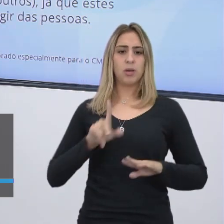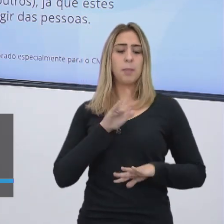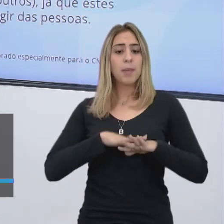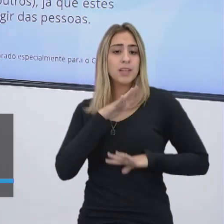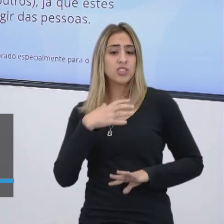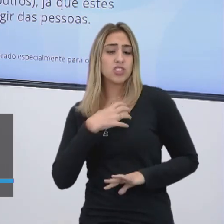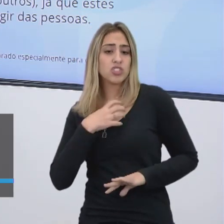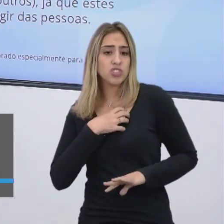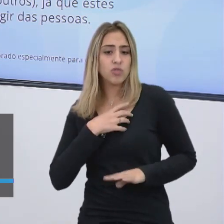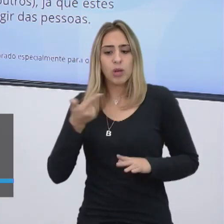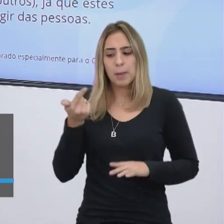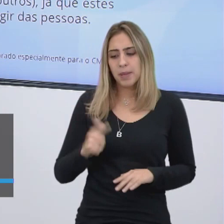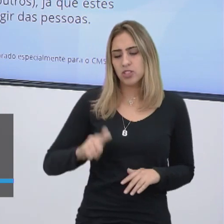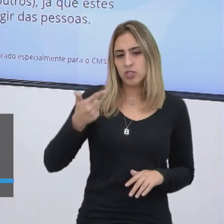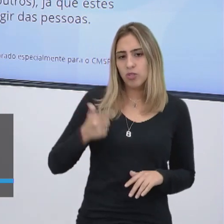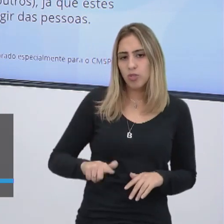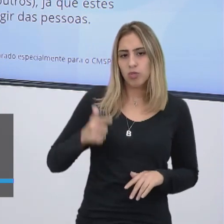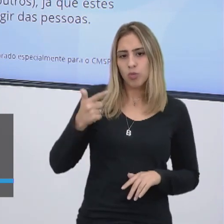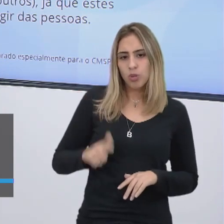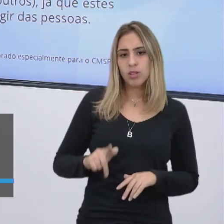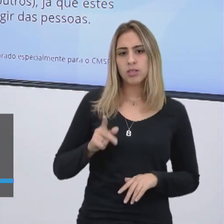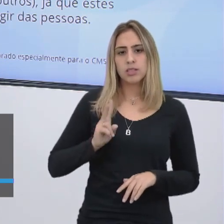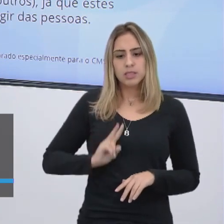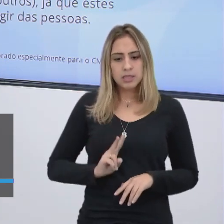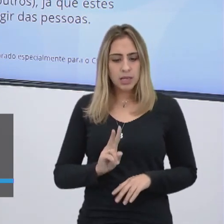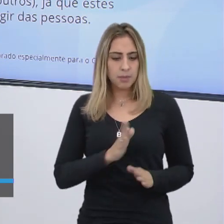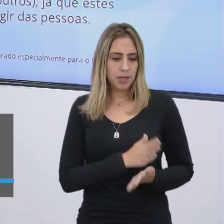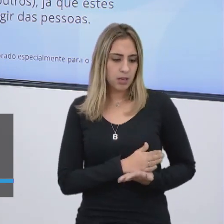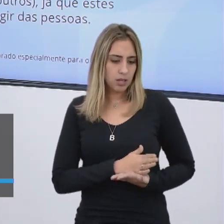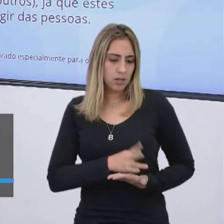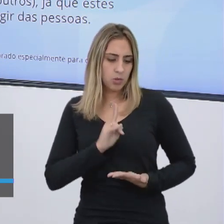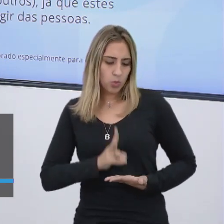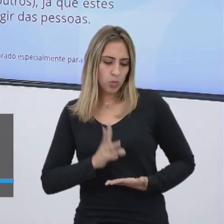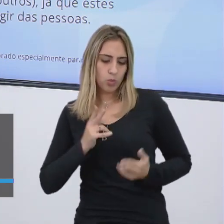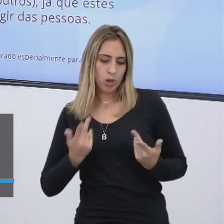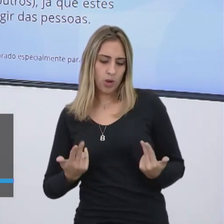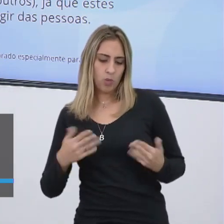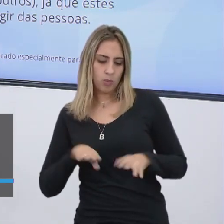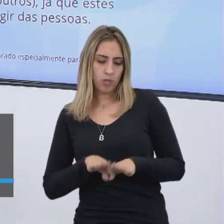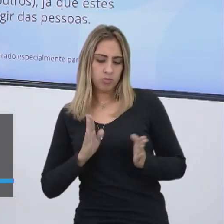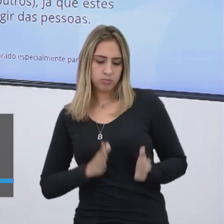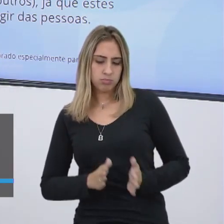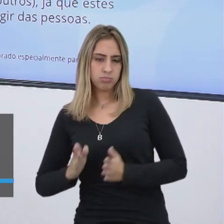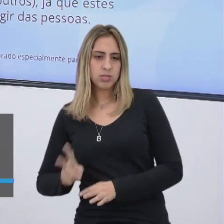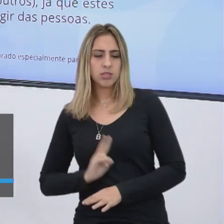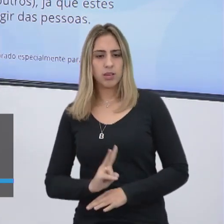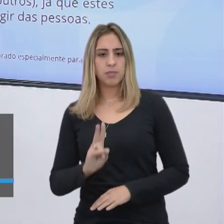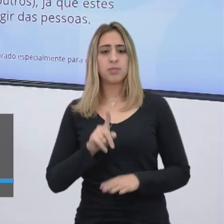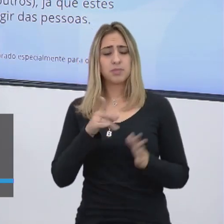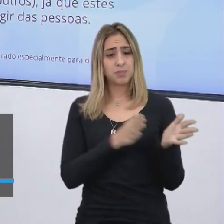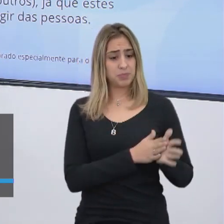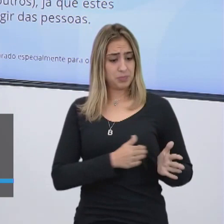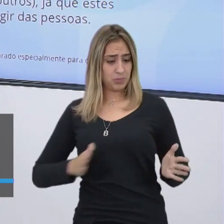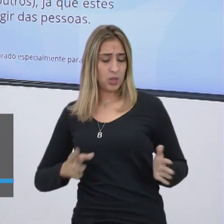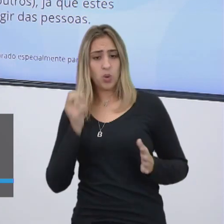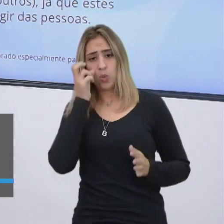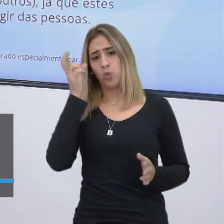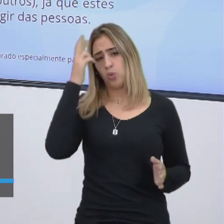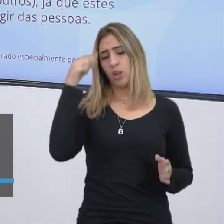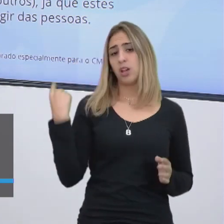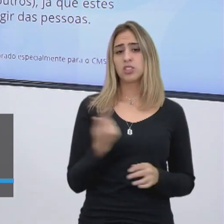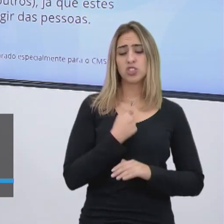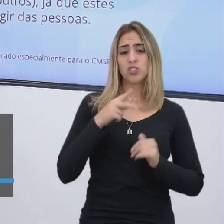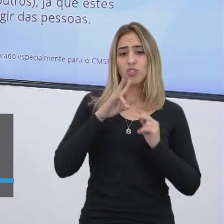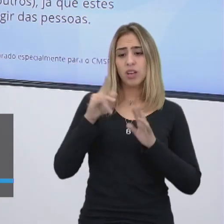maneira repetitiva, contínua, constante. Né? Então, esses processos, desses elementos culturais que a gente